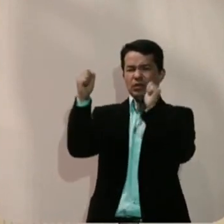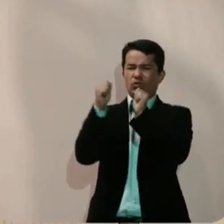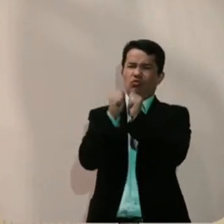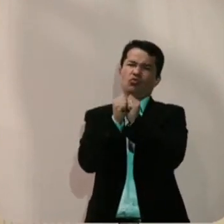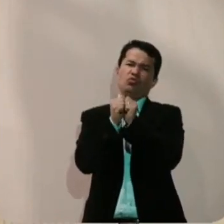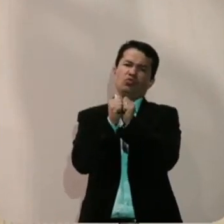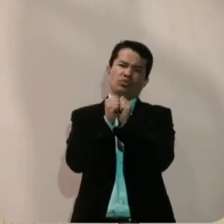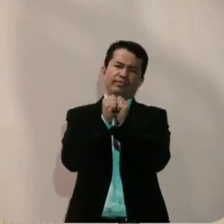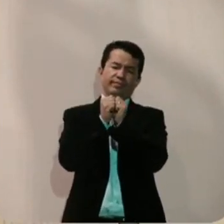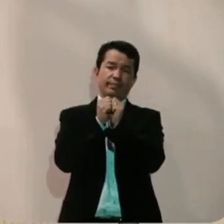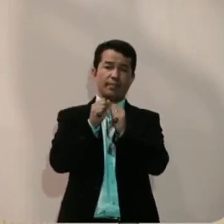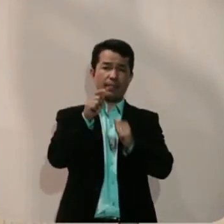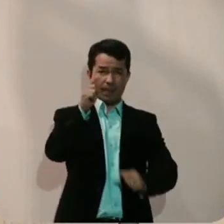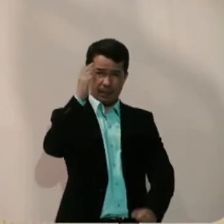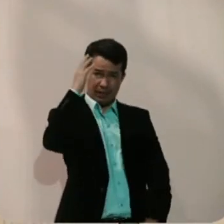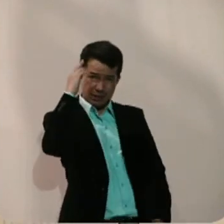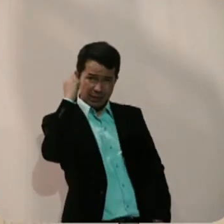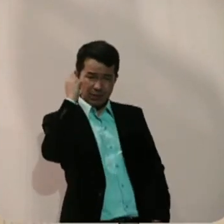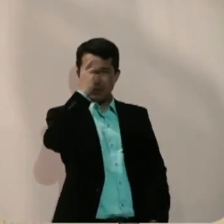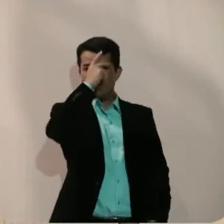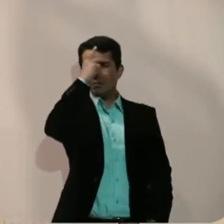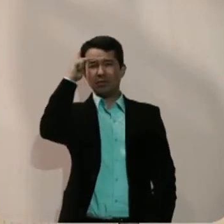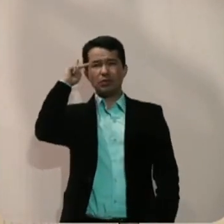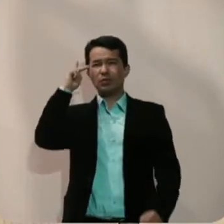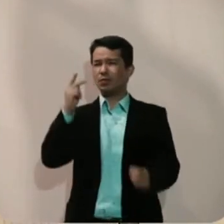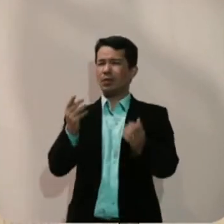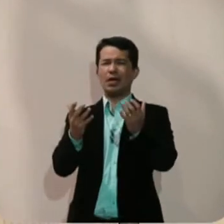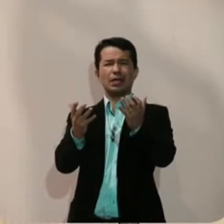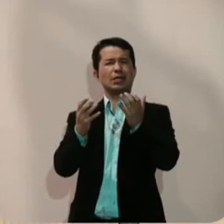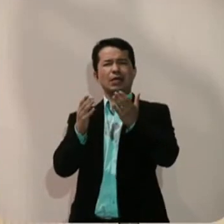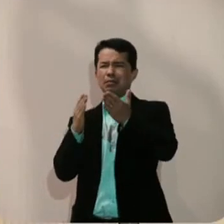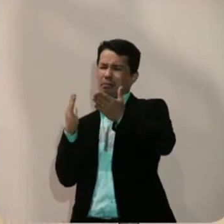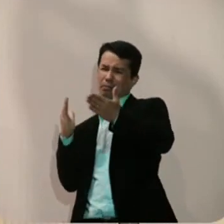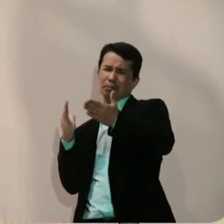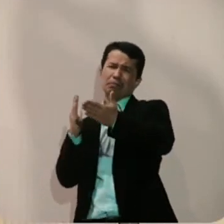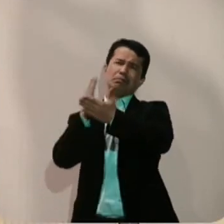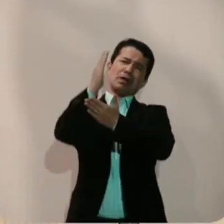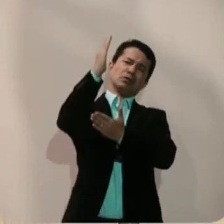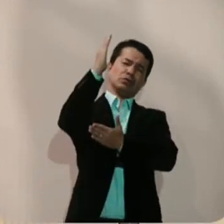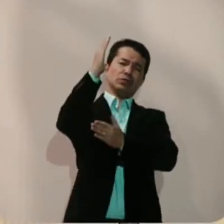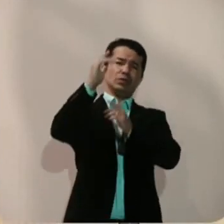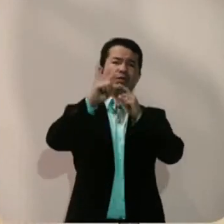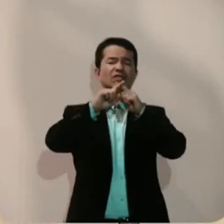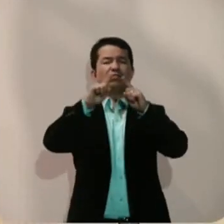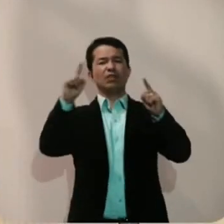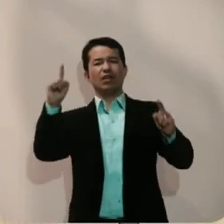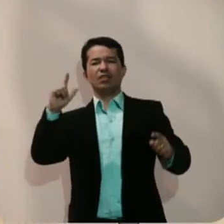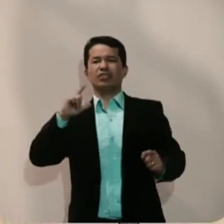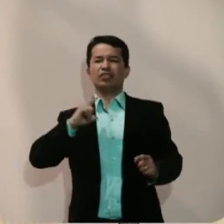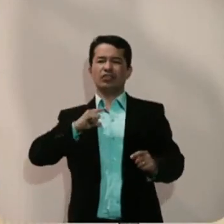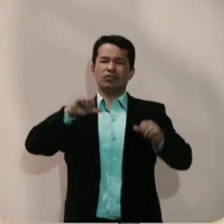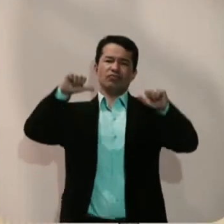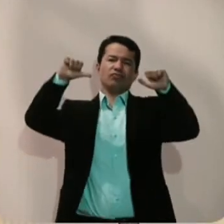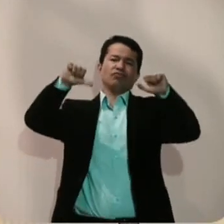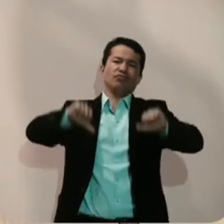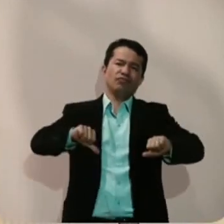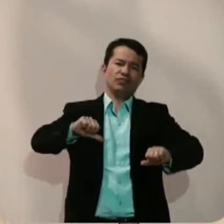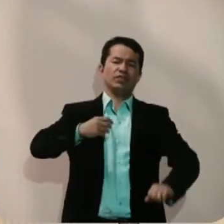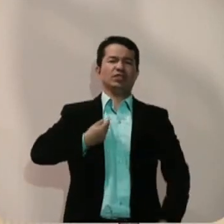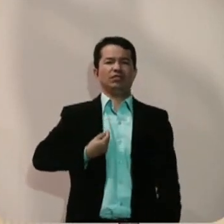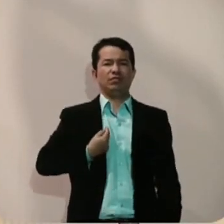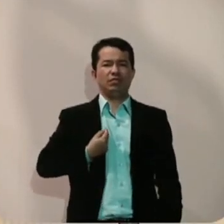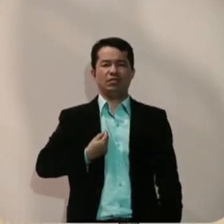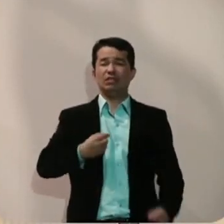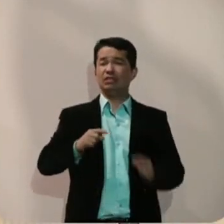Tem muita gente buscando sucesso, mas está vivendo fracasso. E tem muita gente que Deus vai ter que dar